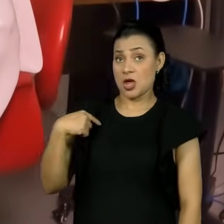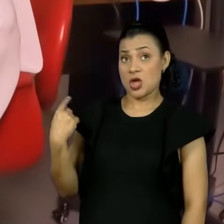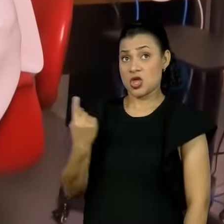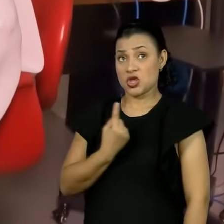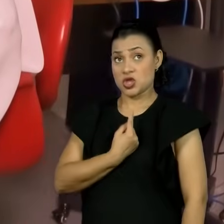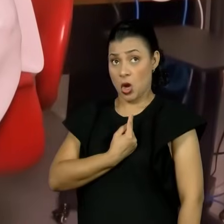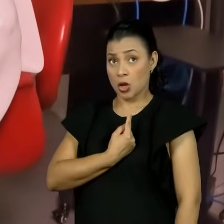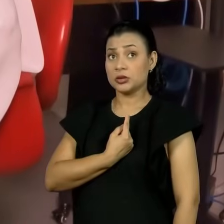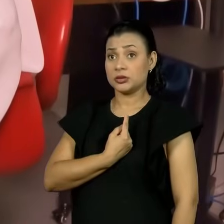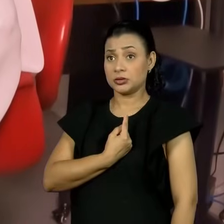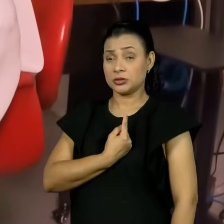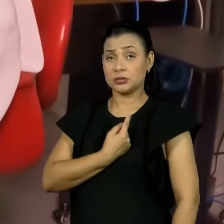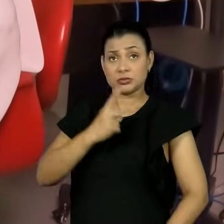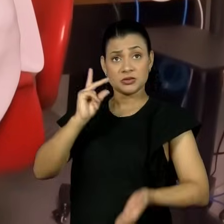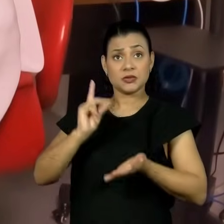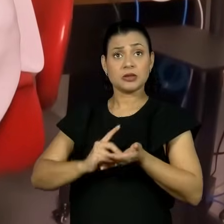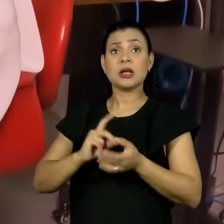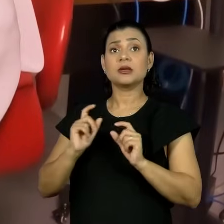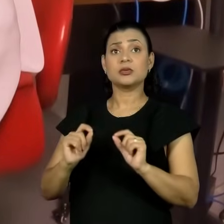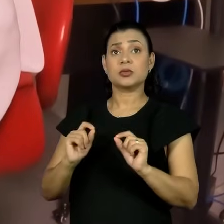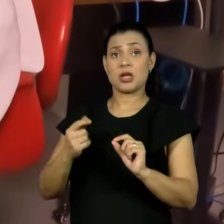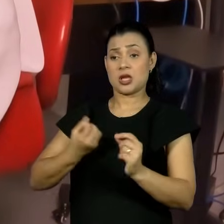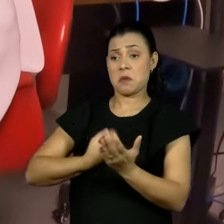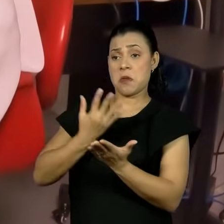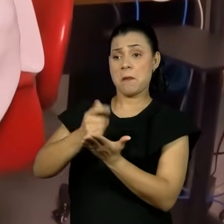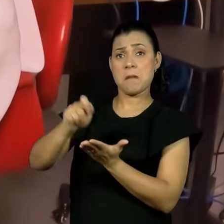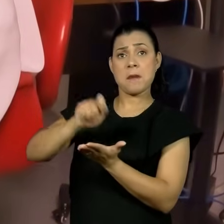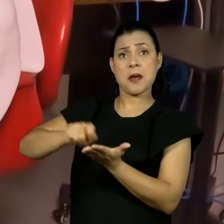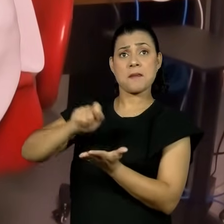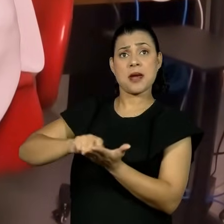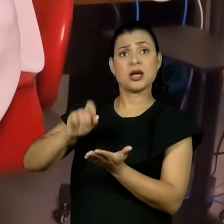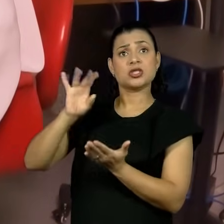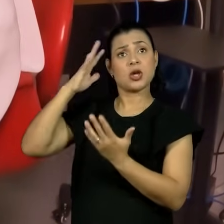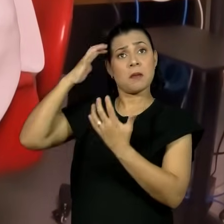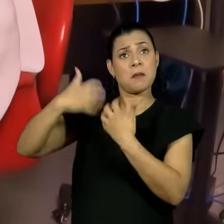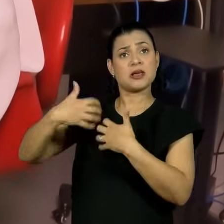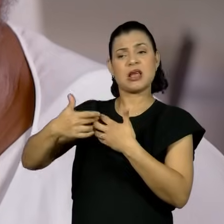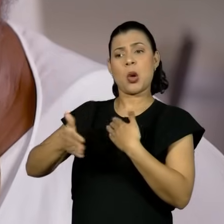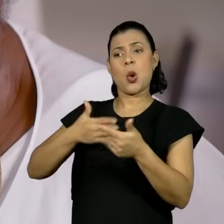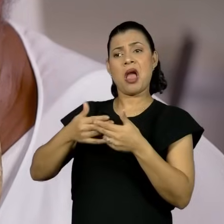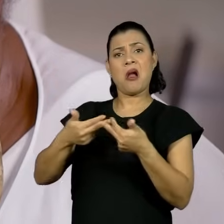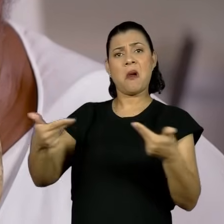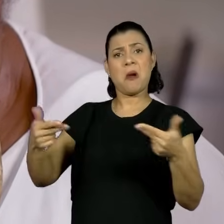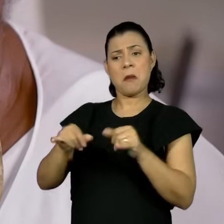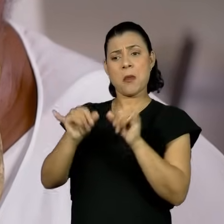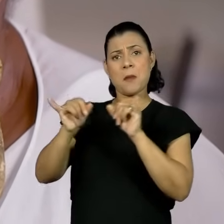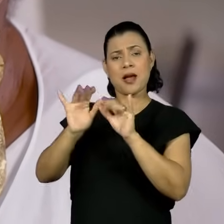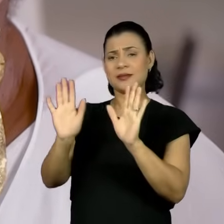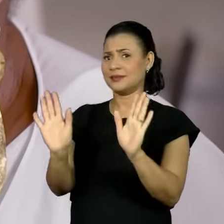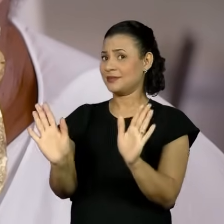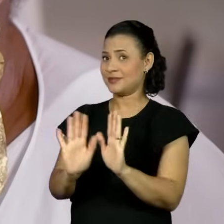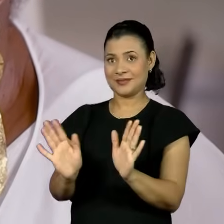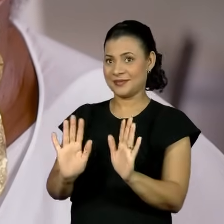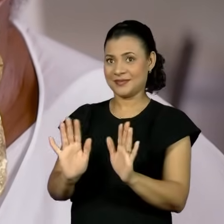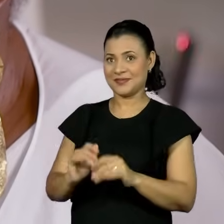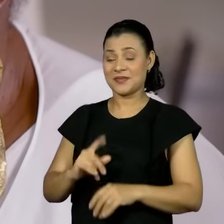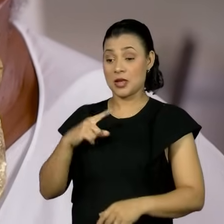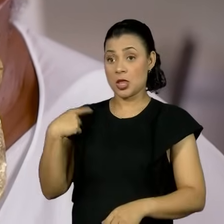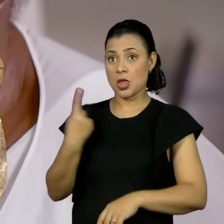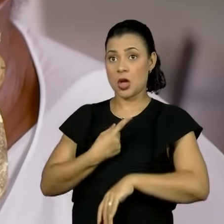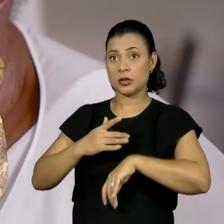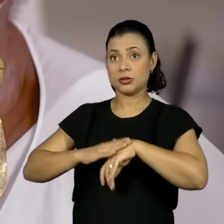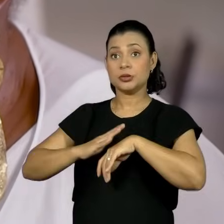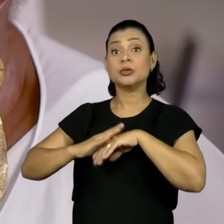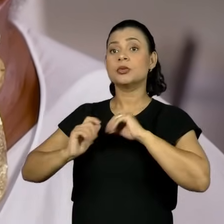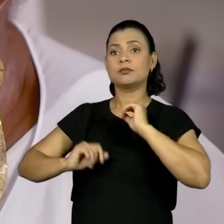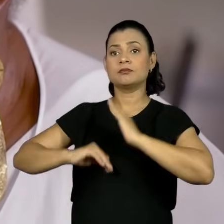seres imateriais para escrever ou para pensar qualquer coisa. Pelo contrário, nós nos